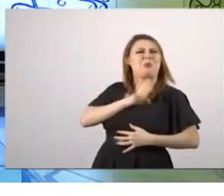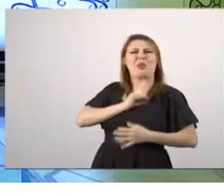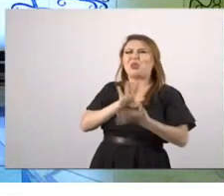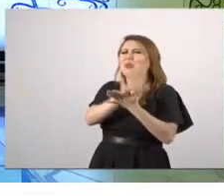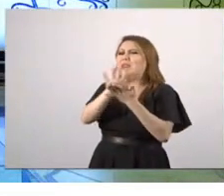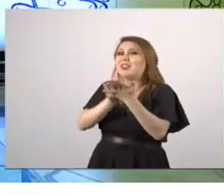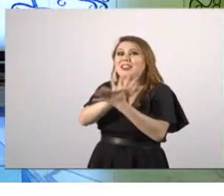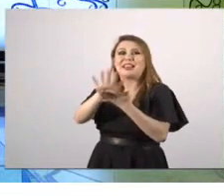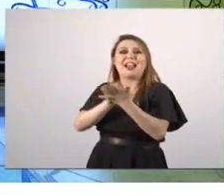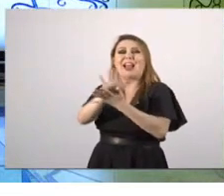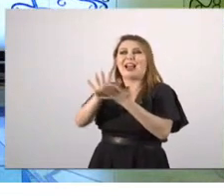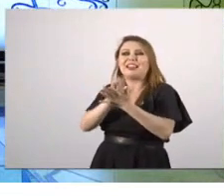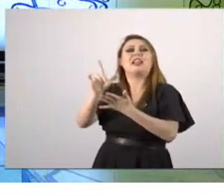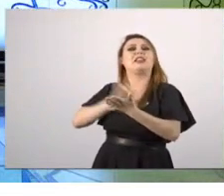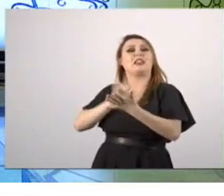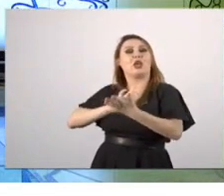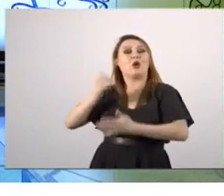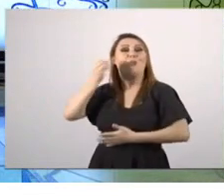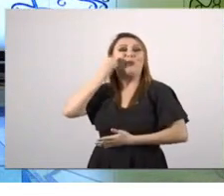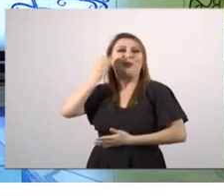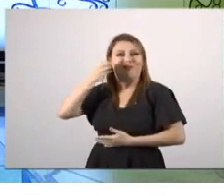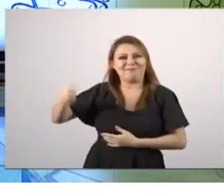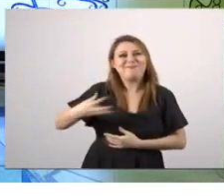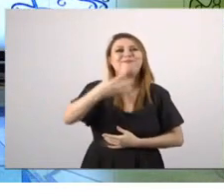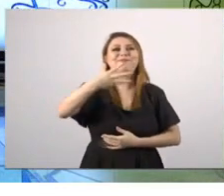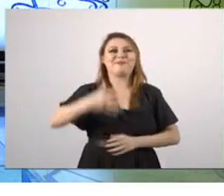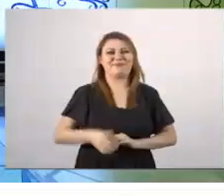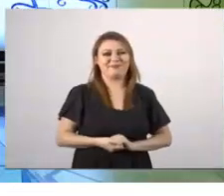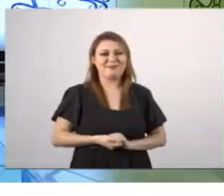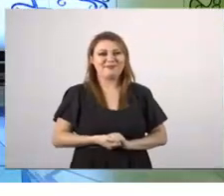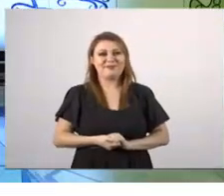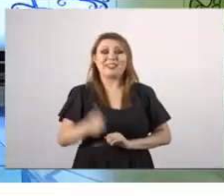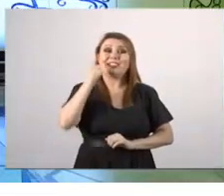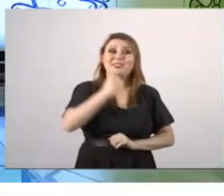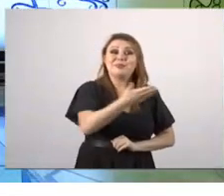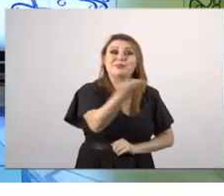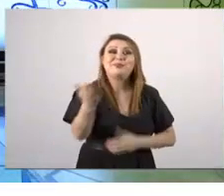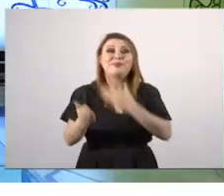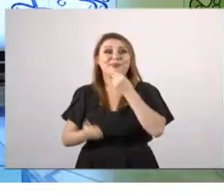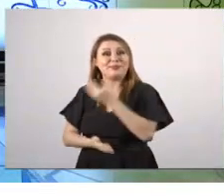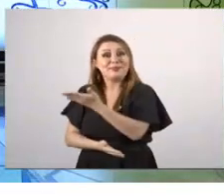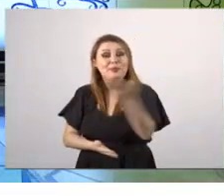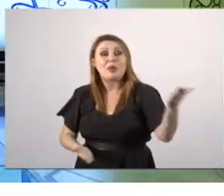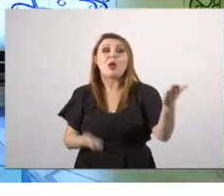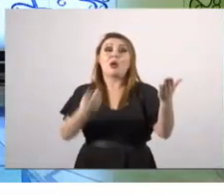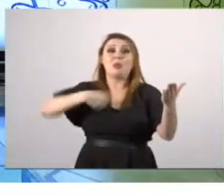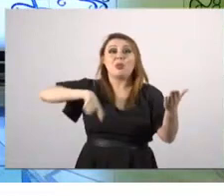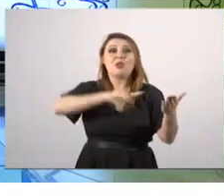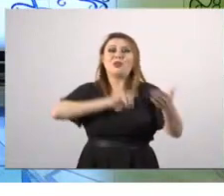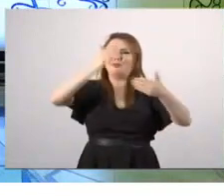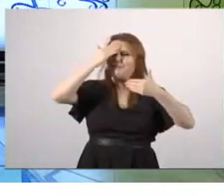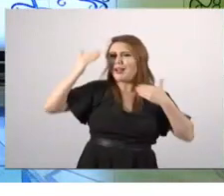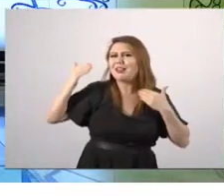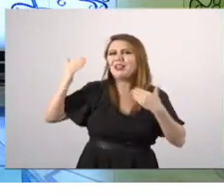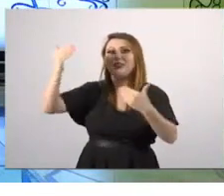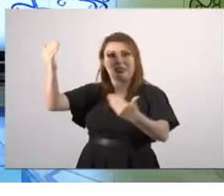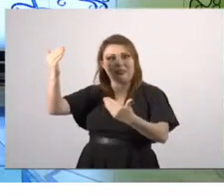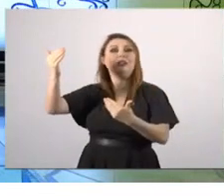desacortina com inúmeras oportunidades. Senhoras e senhores, e para nos unirmos em gratidão,